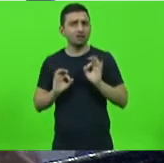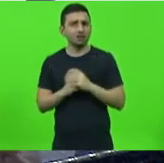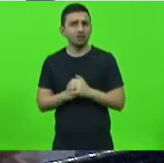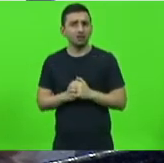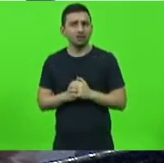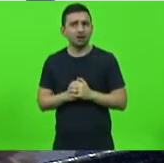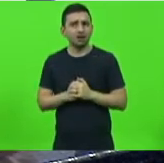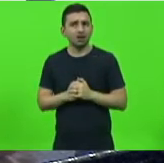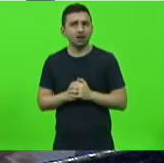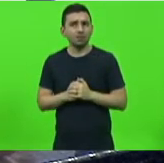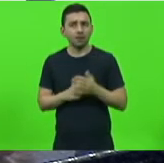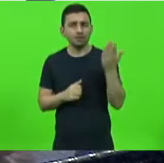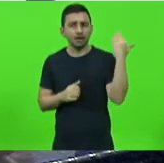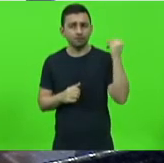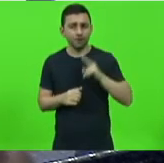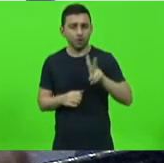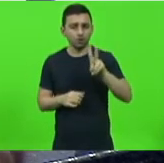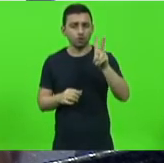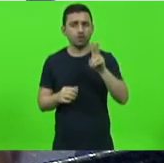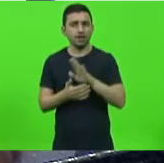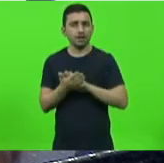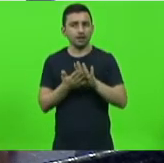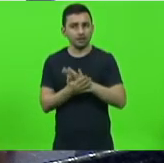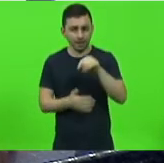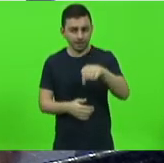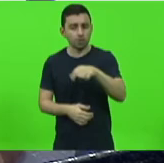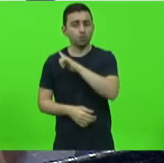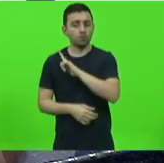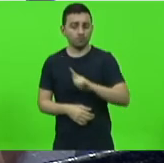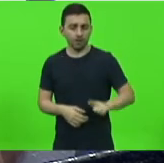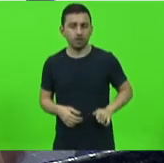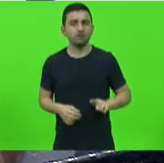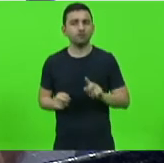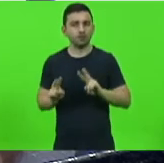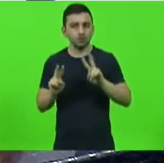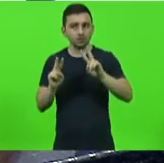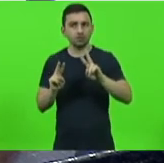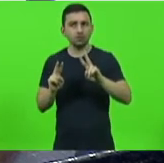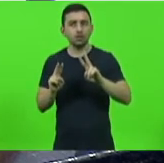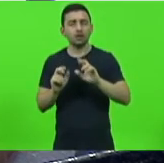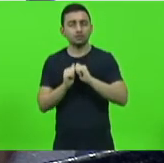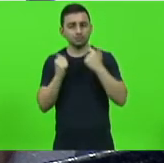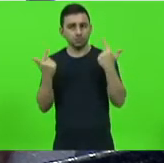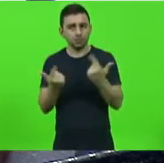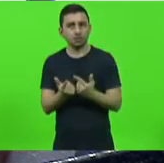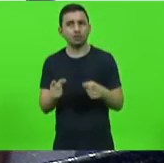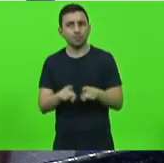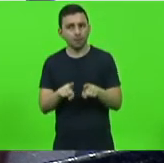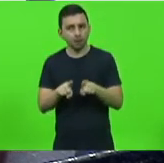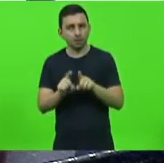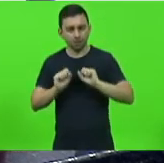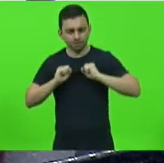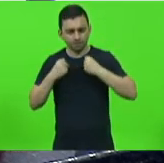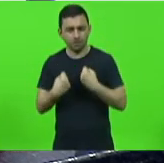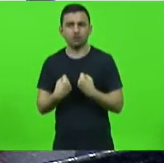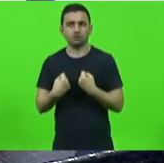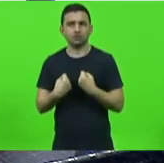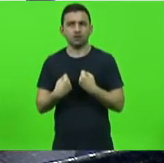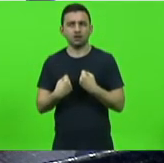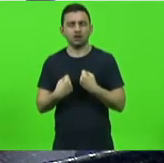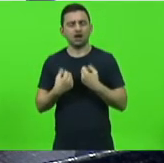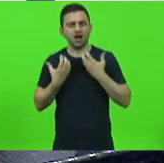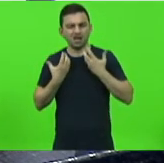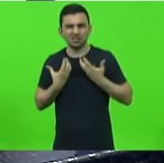não valorizou. Esse governo está valorizando e esse parlamento sempre defendeu isso. Cansamos de brigar por